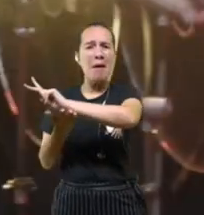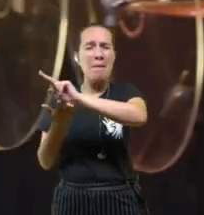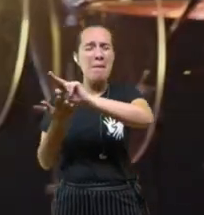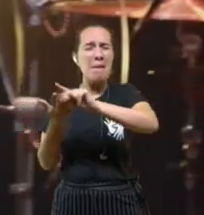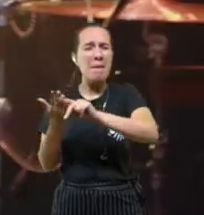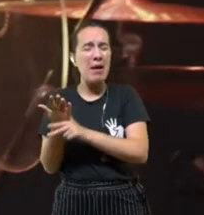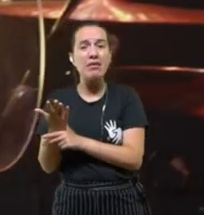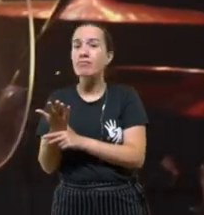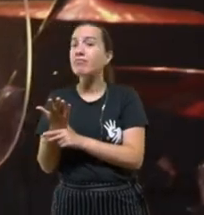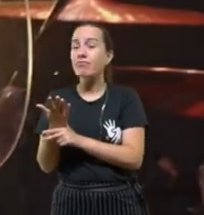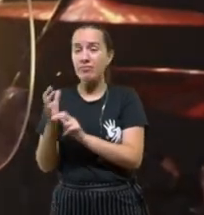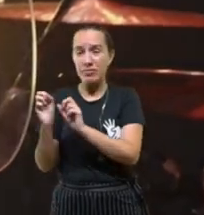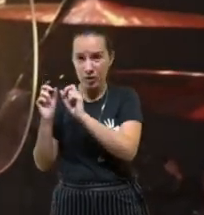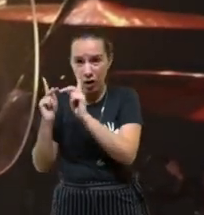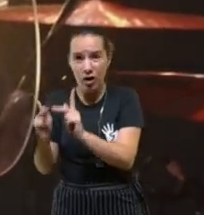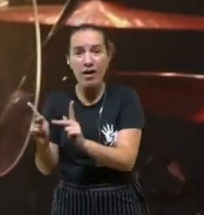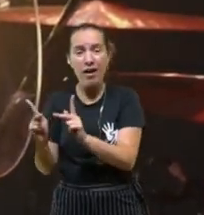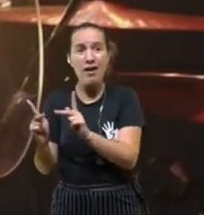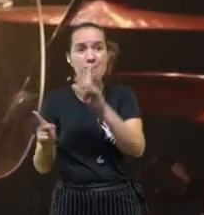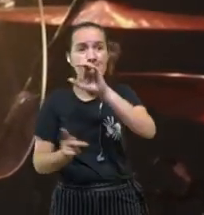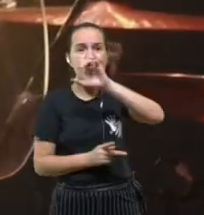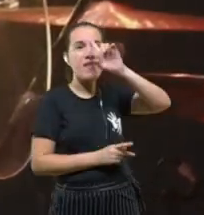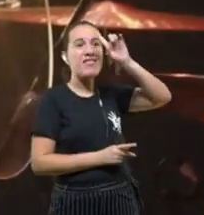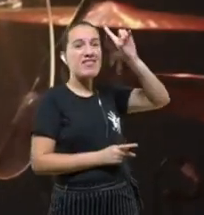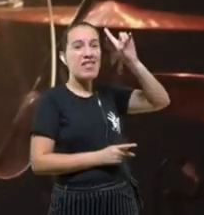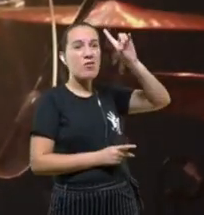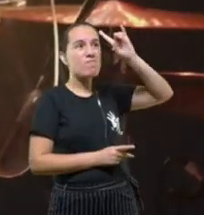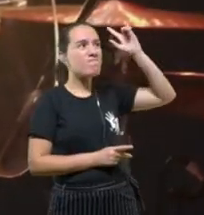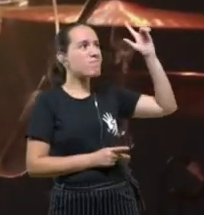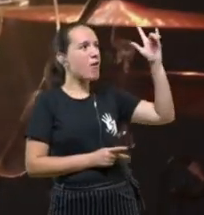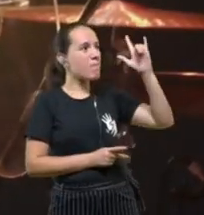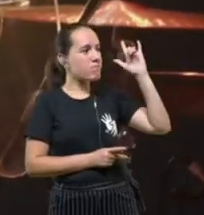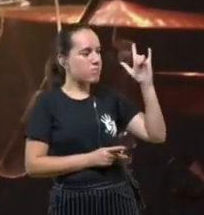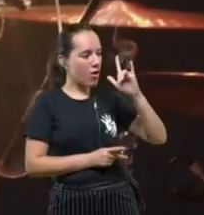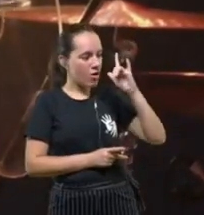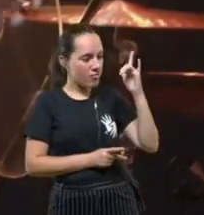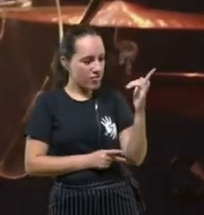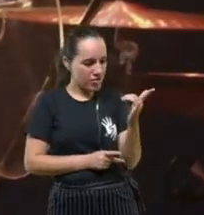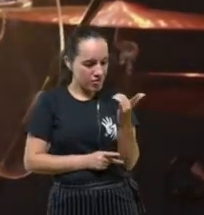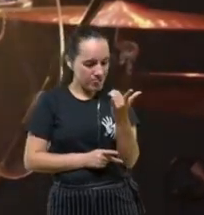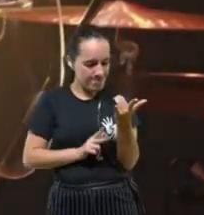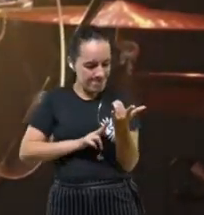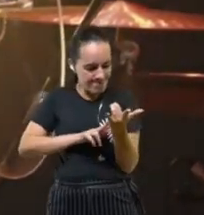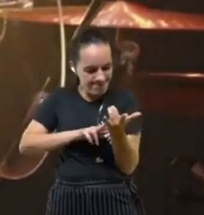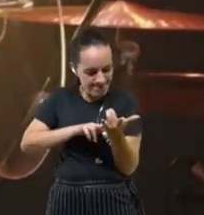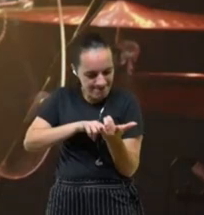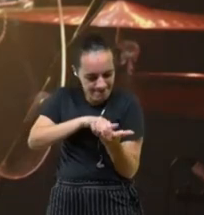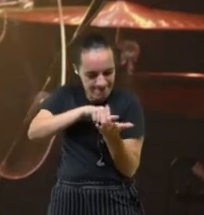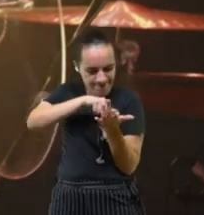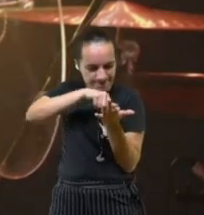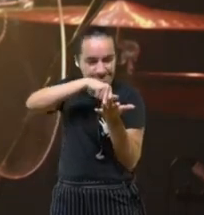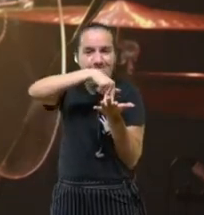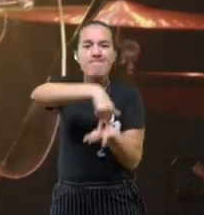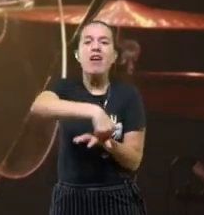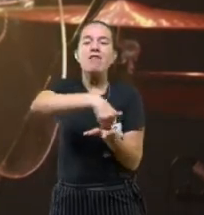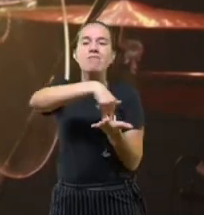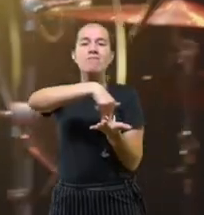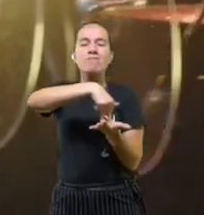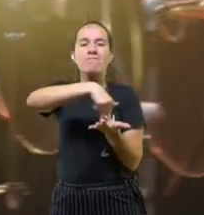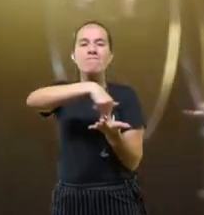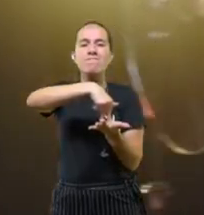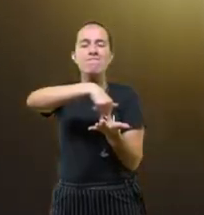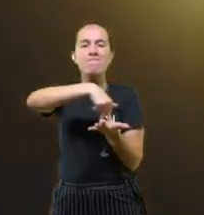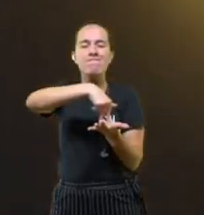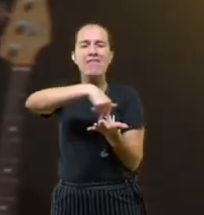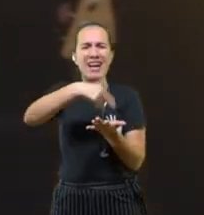difíceis, o amor de Deus é que nos sustenta. É um entendimento